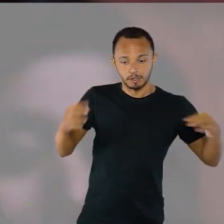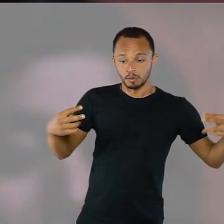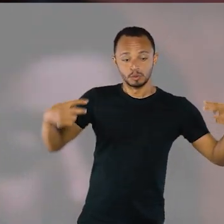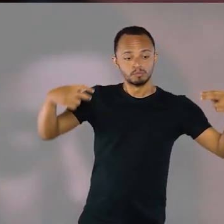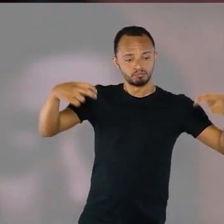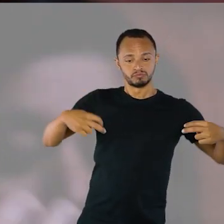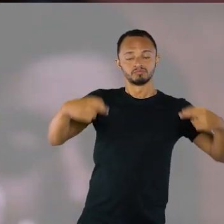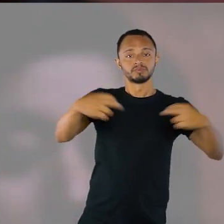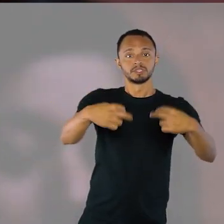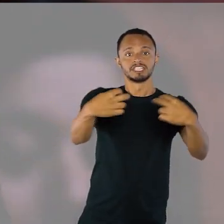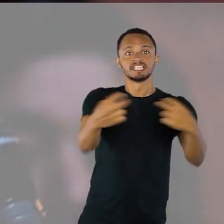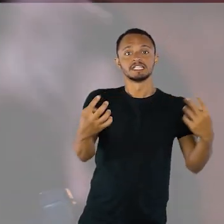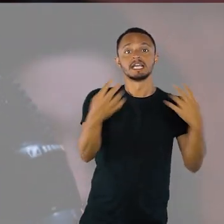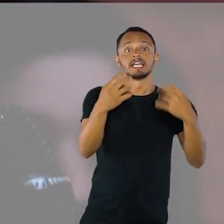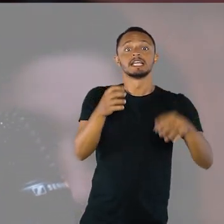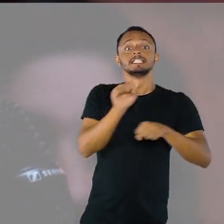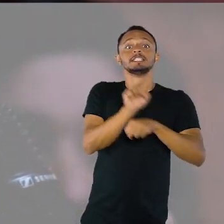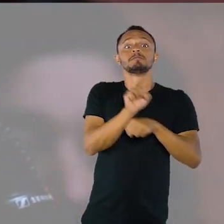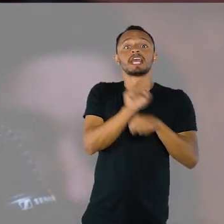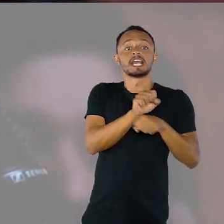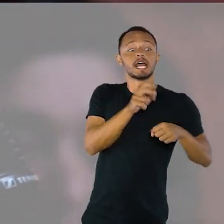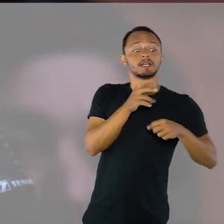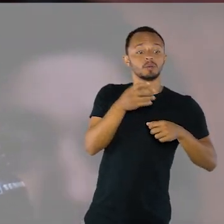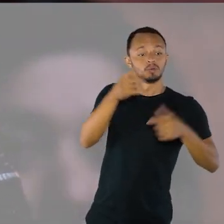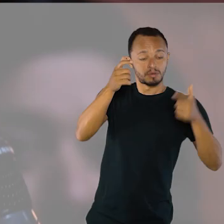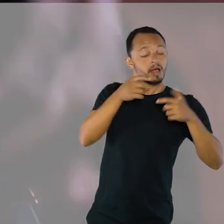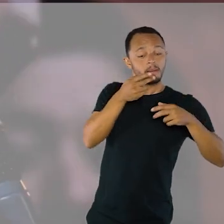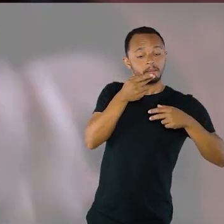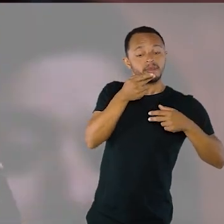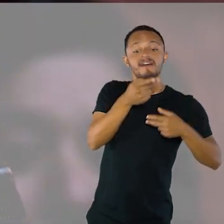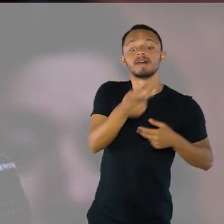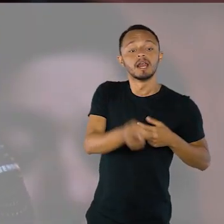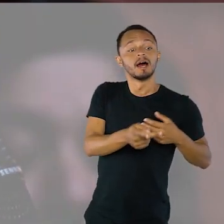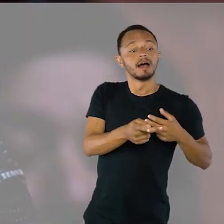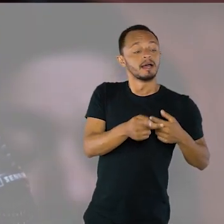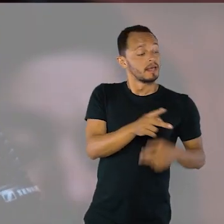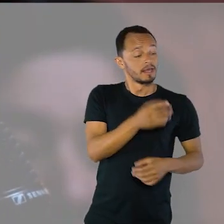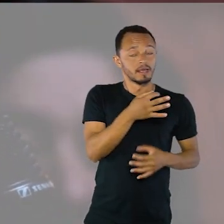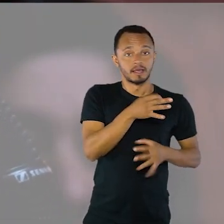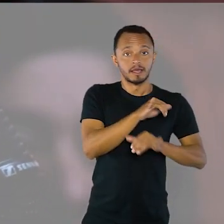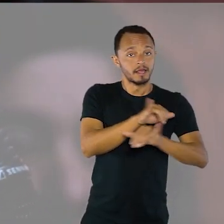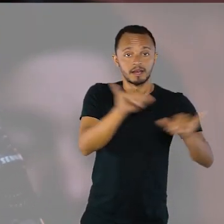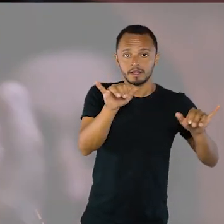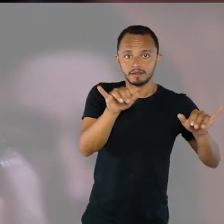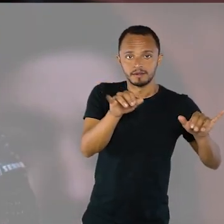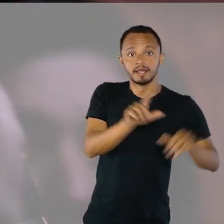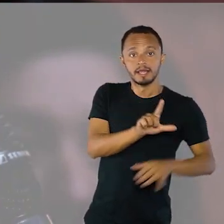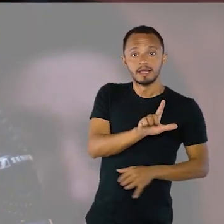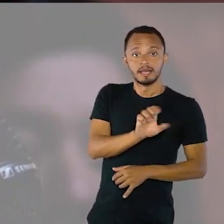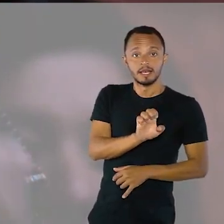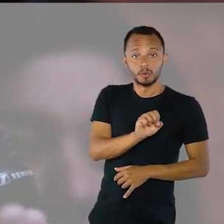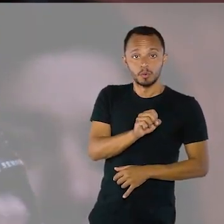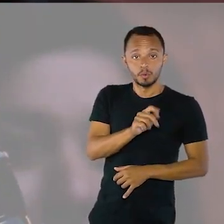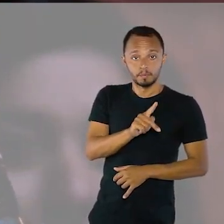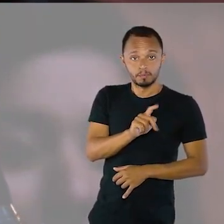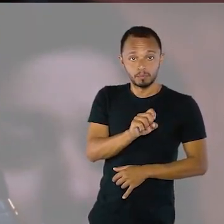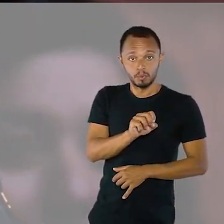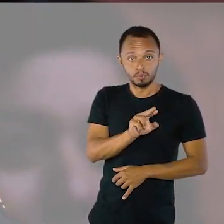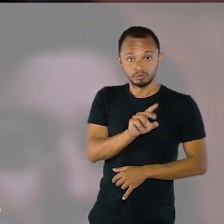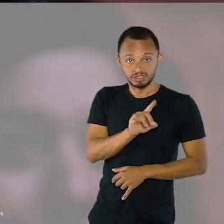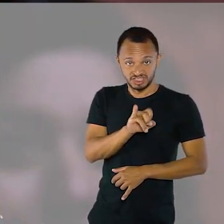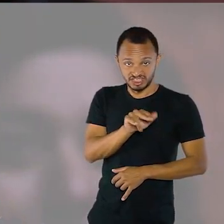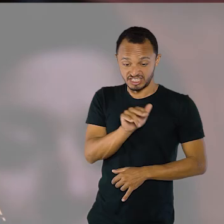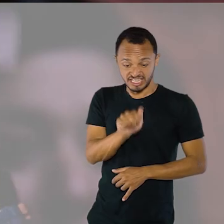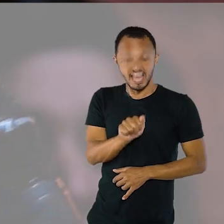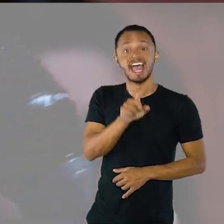dessa princesa, ou seja, a Georgina coloca, de fato, a princesa Leopoldina como a cabeça, o cérebro